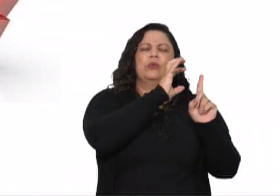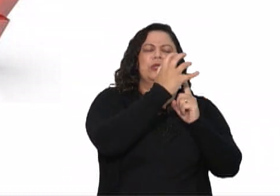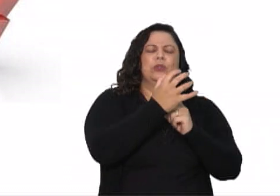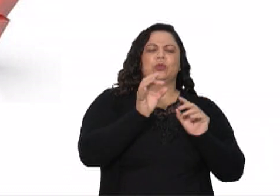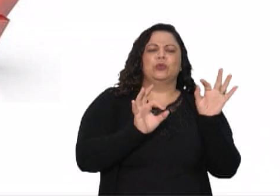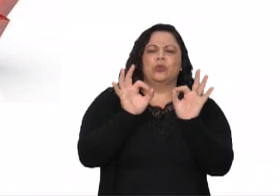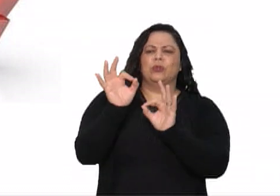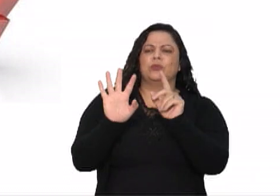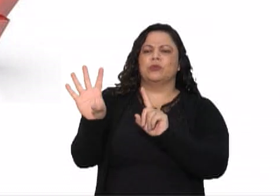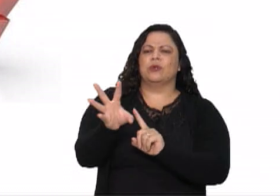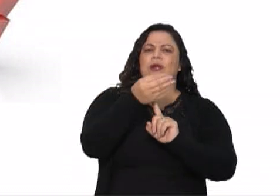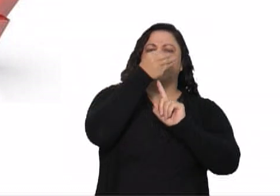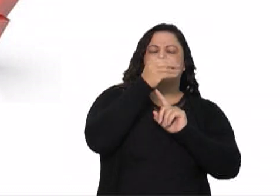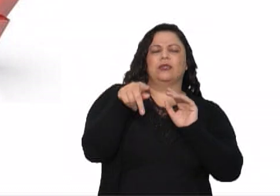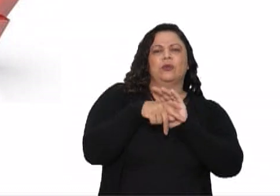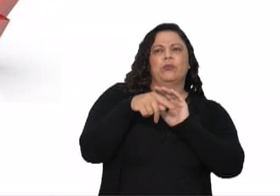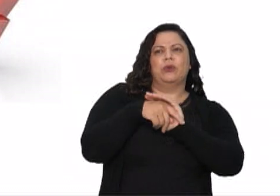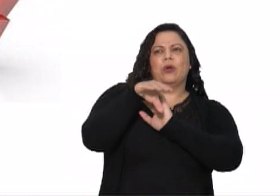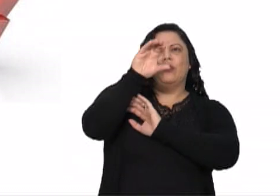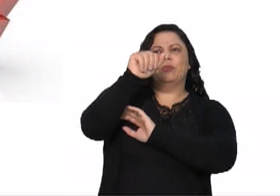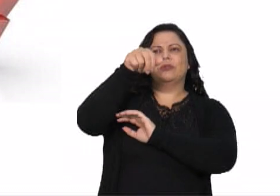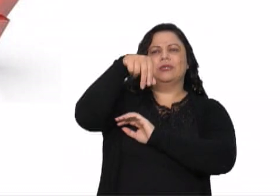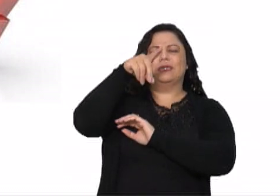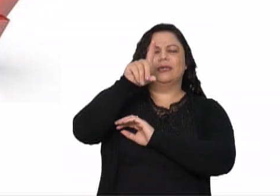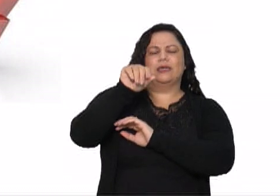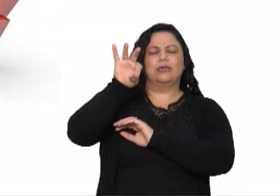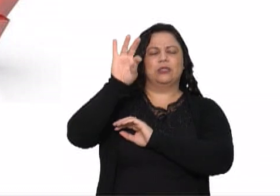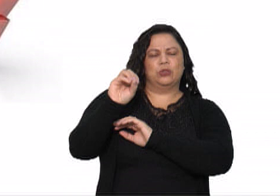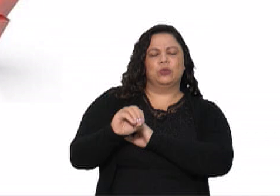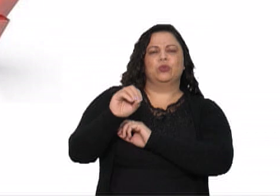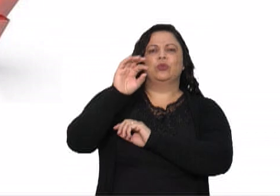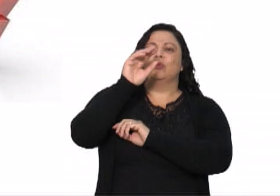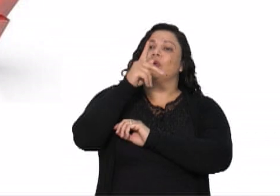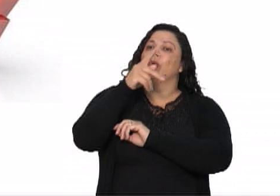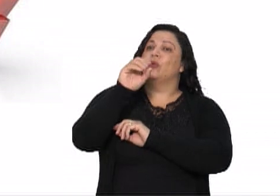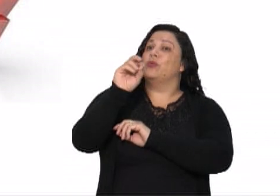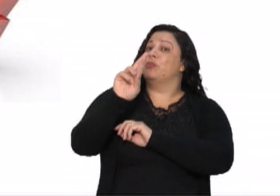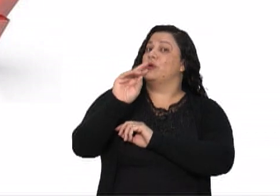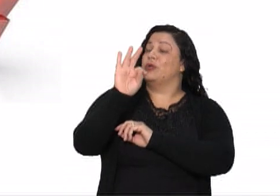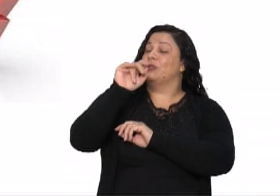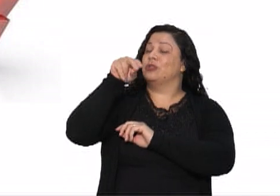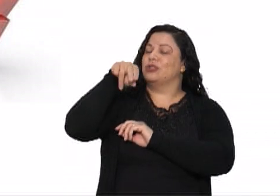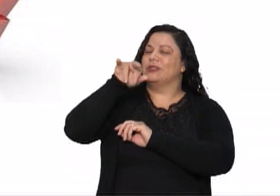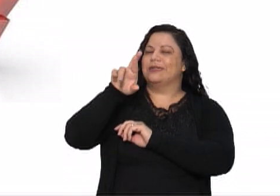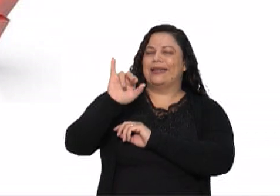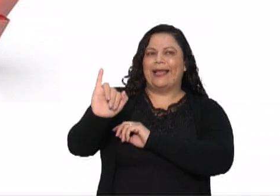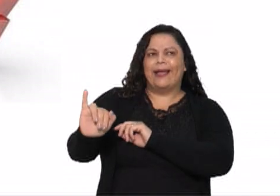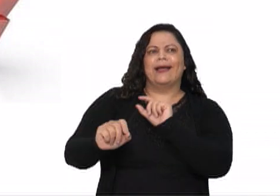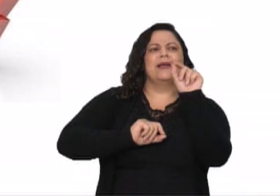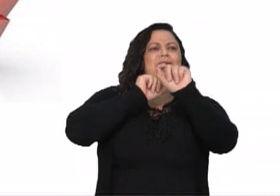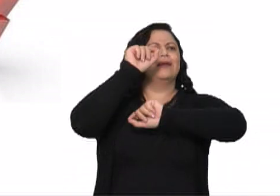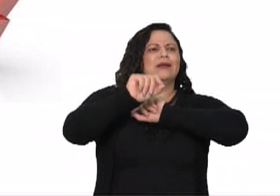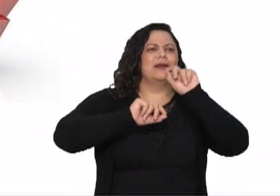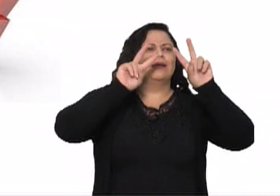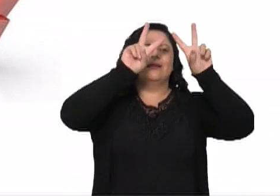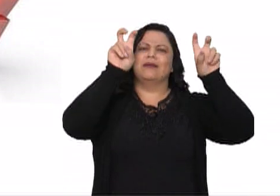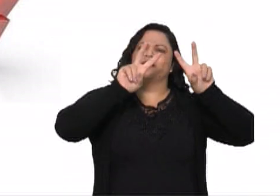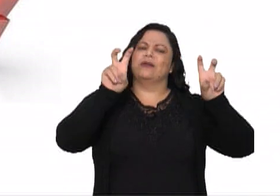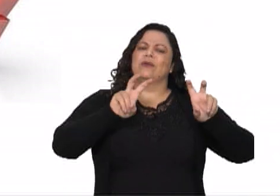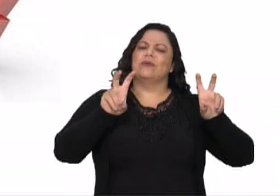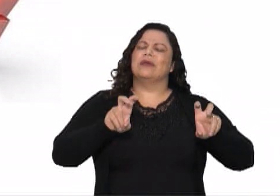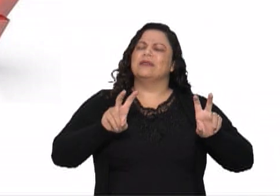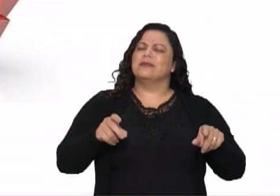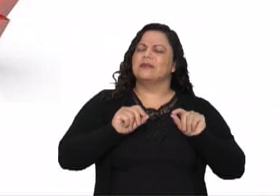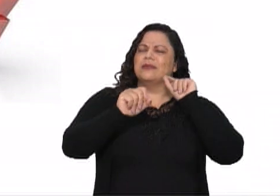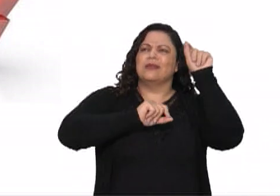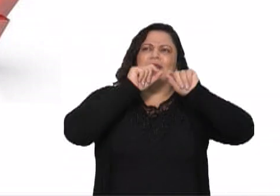os artistas trabalharam em seus murais as temáticas sociais, históricas,